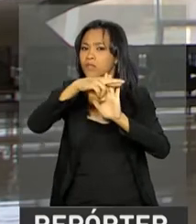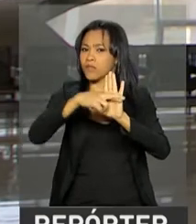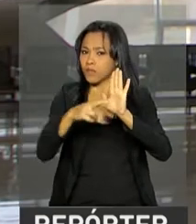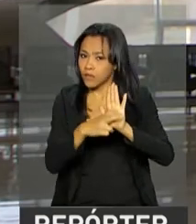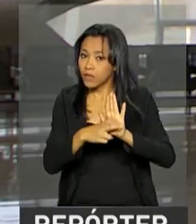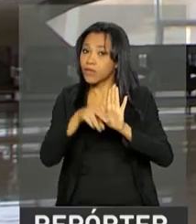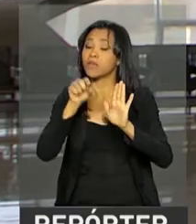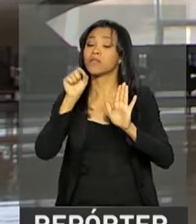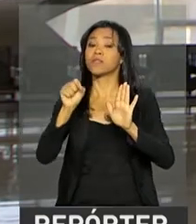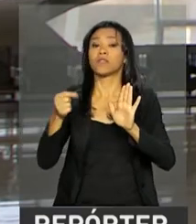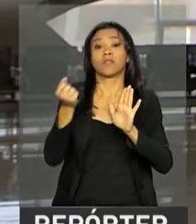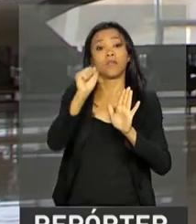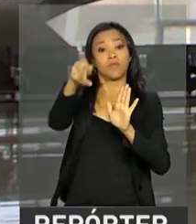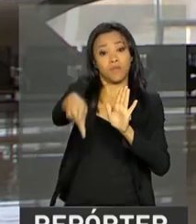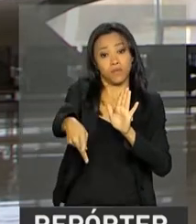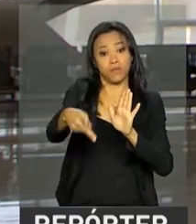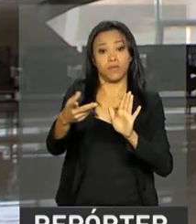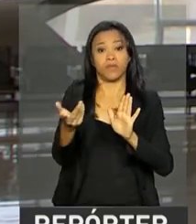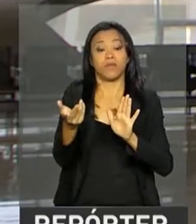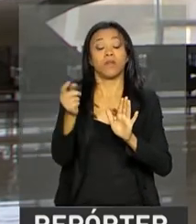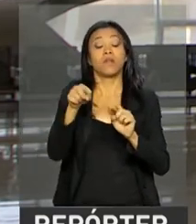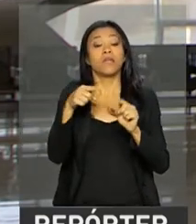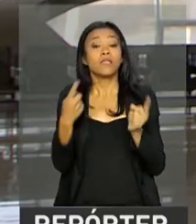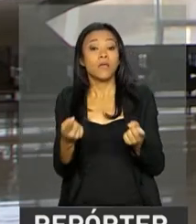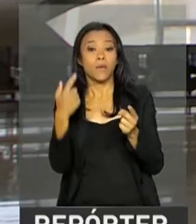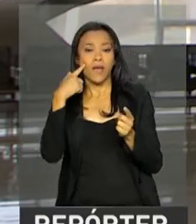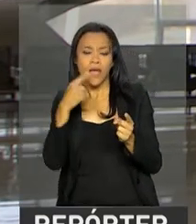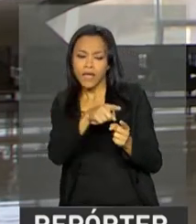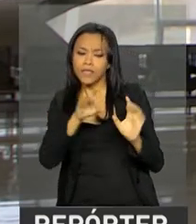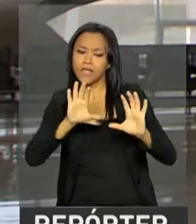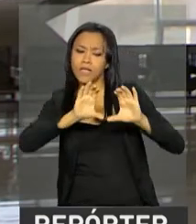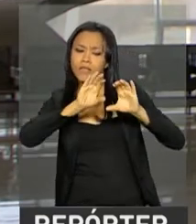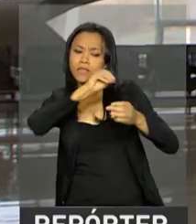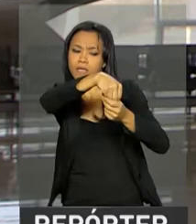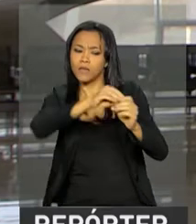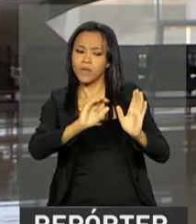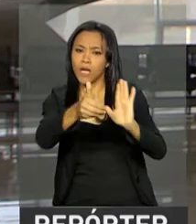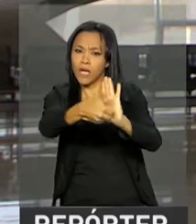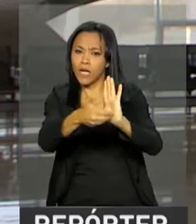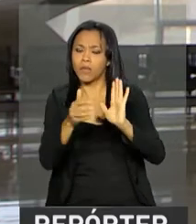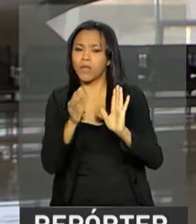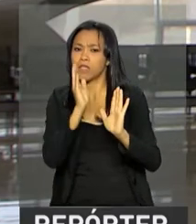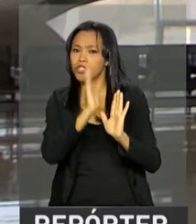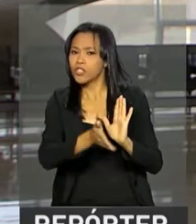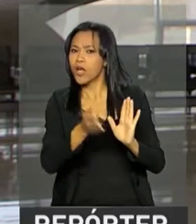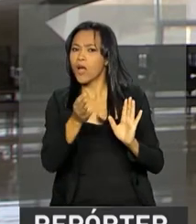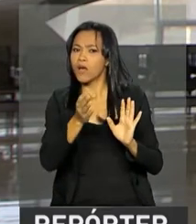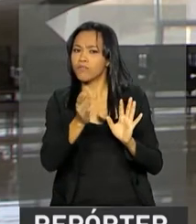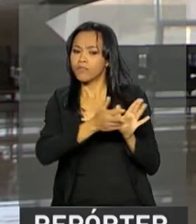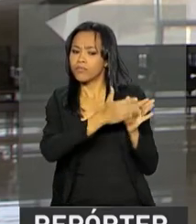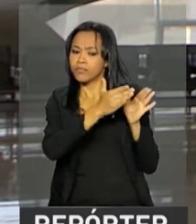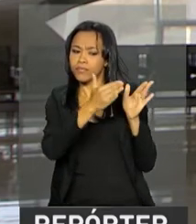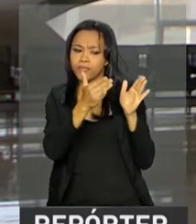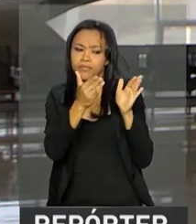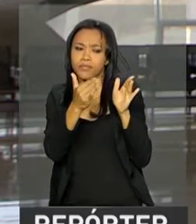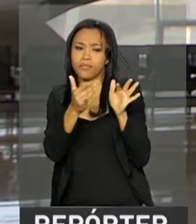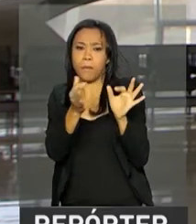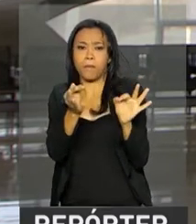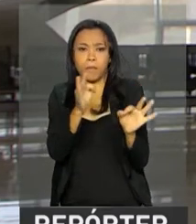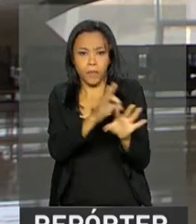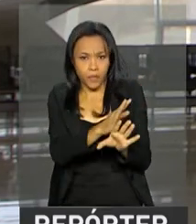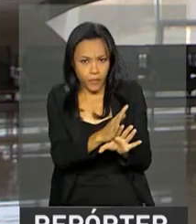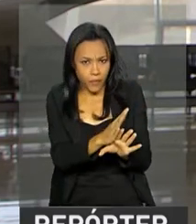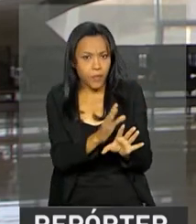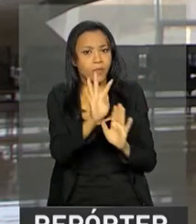comissão especial da Câmara que analisa a reforma da Previdência já concluiu todos os trabalhos e o texto